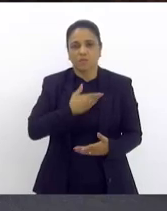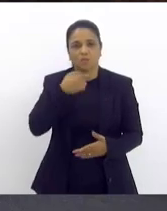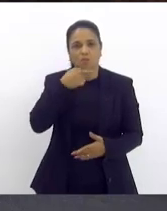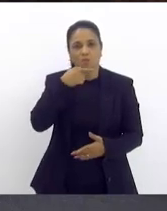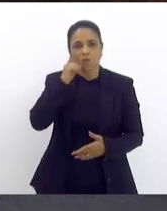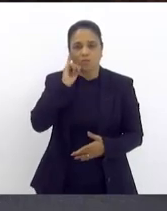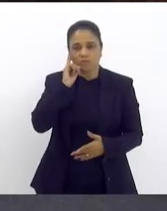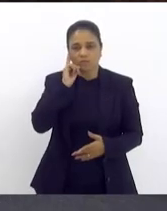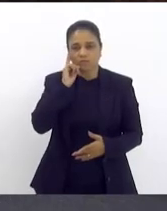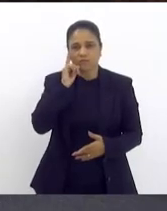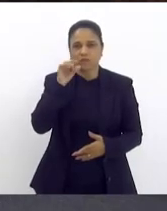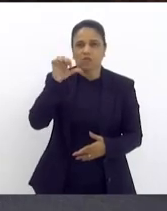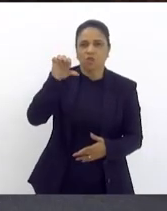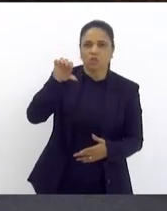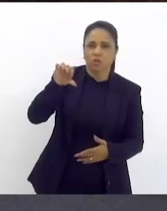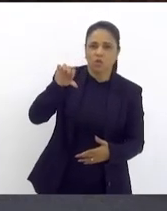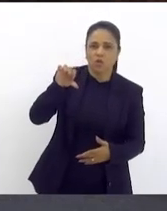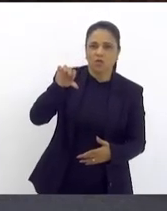eram